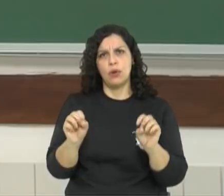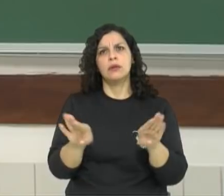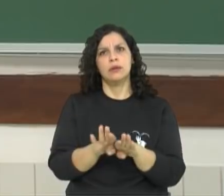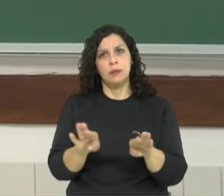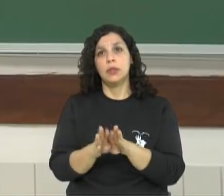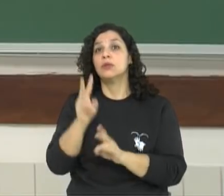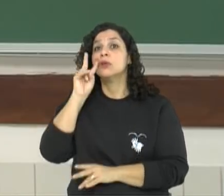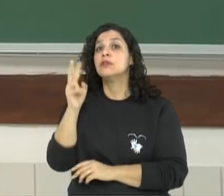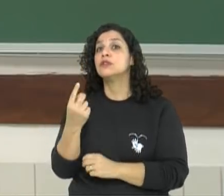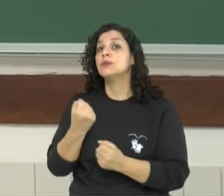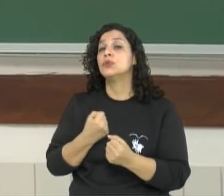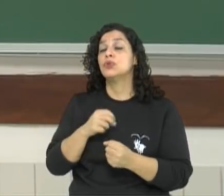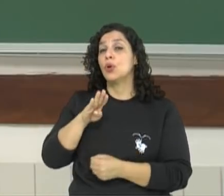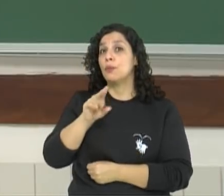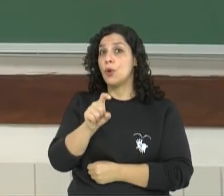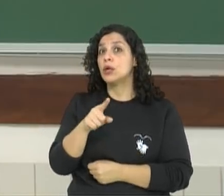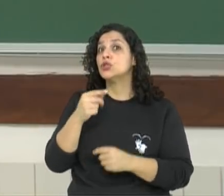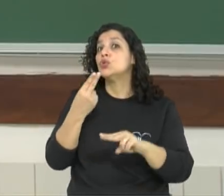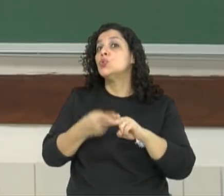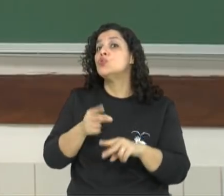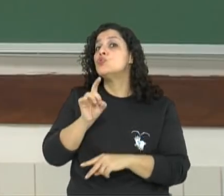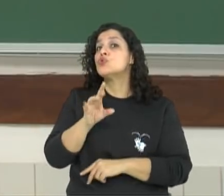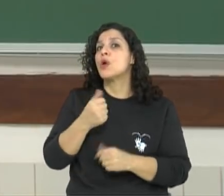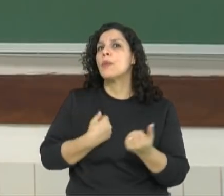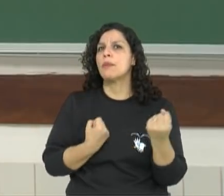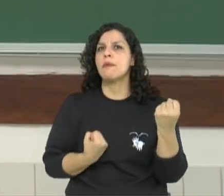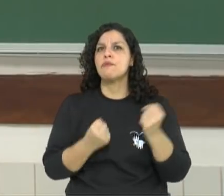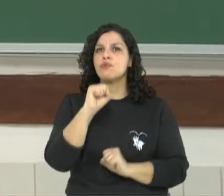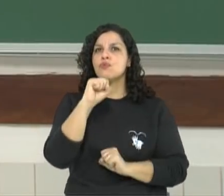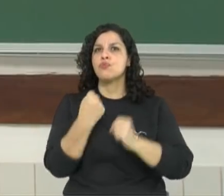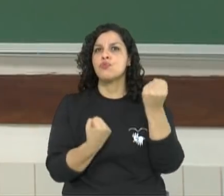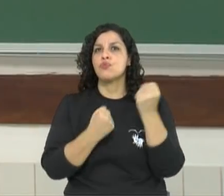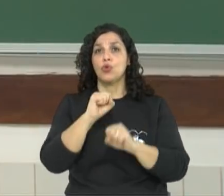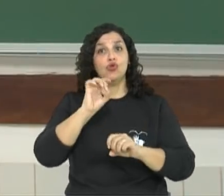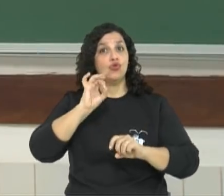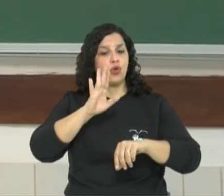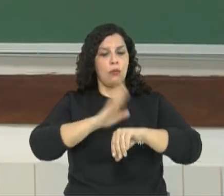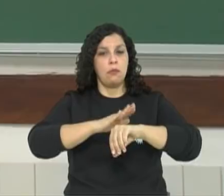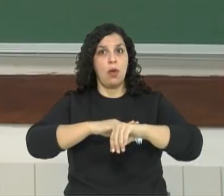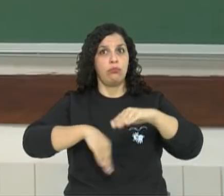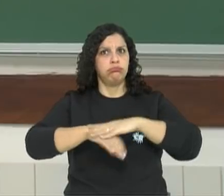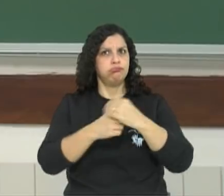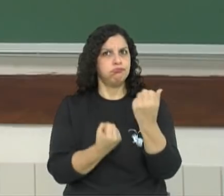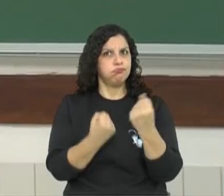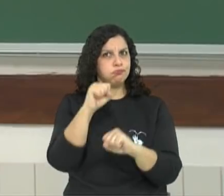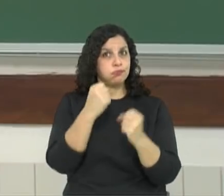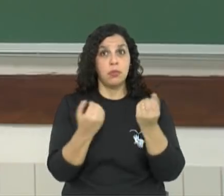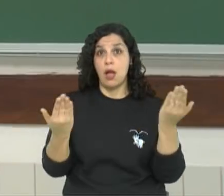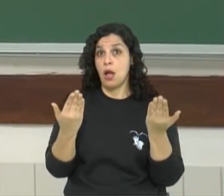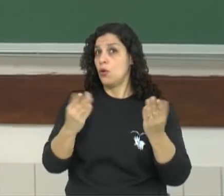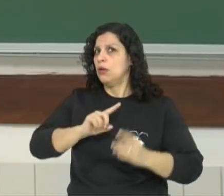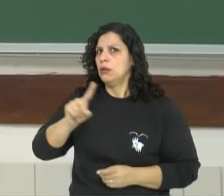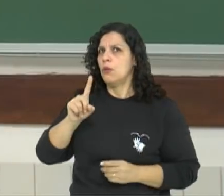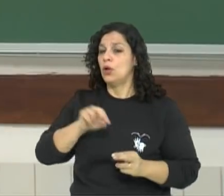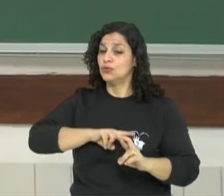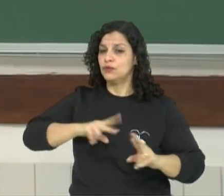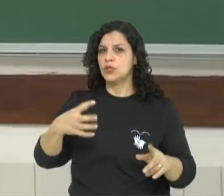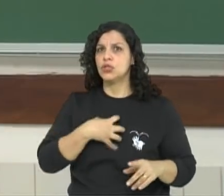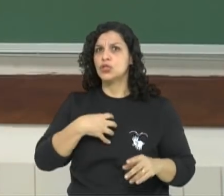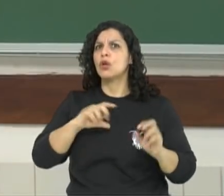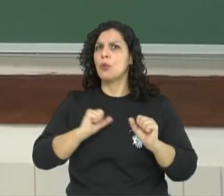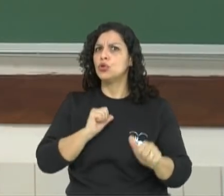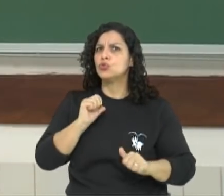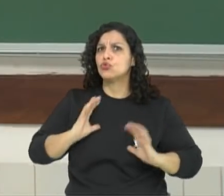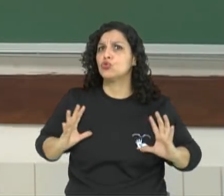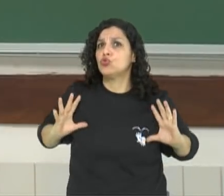viu o boxe, onde eu só podia usar o soco, né? Só os punhos. Aqui no Muay Thai, não, eu posso usar os punhos,